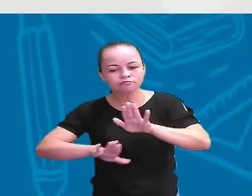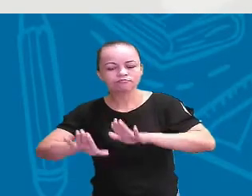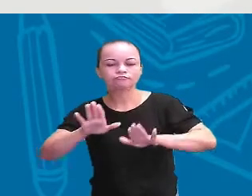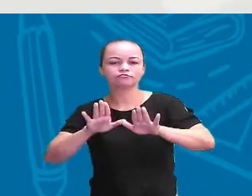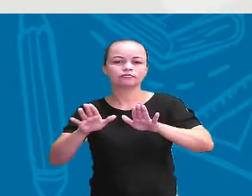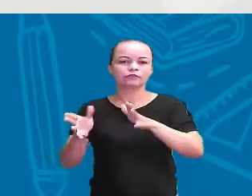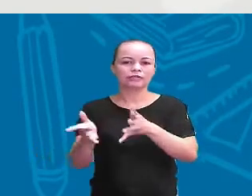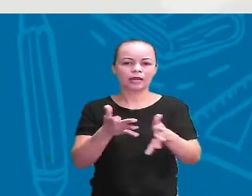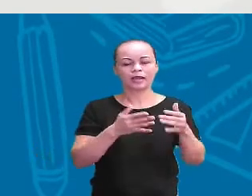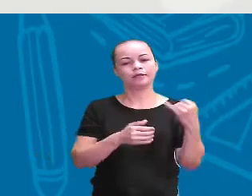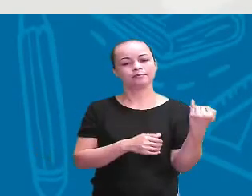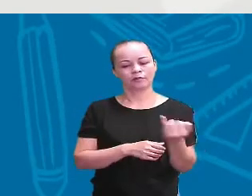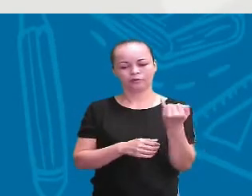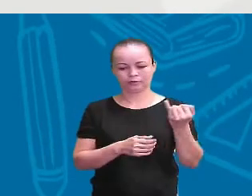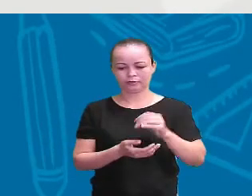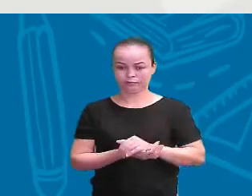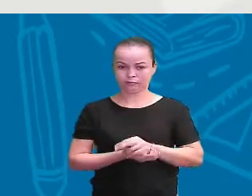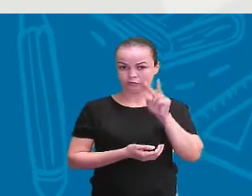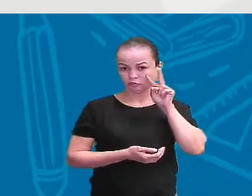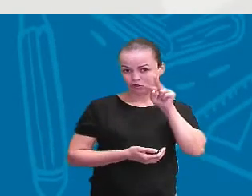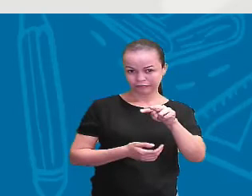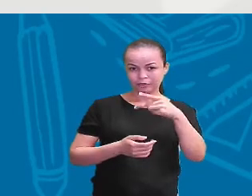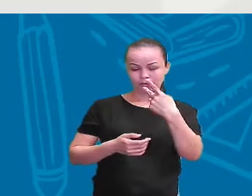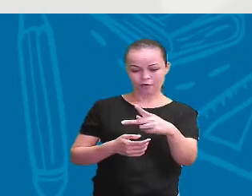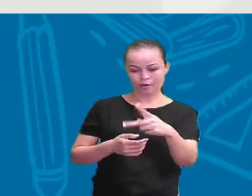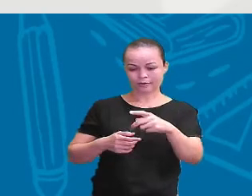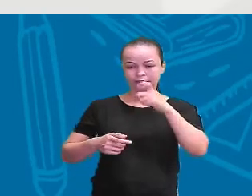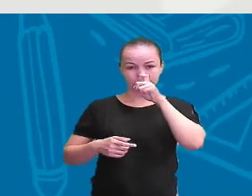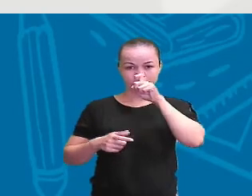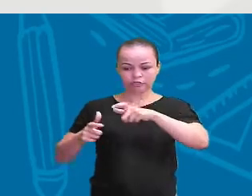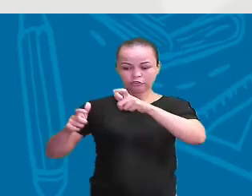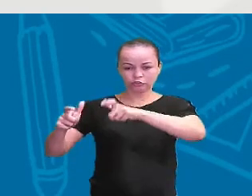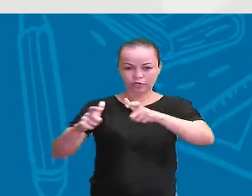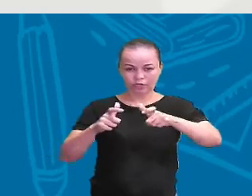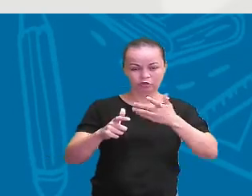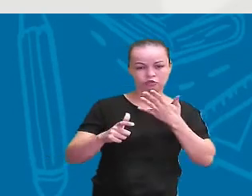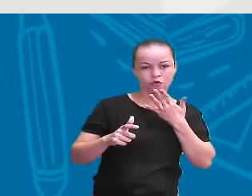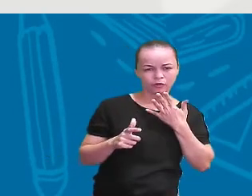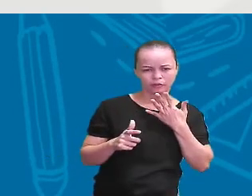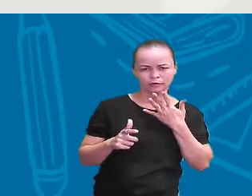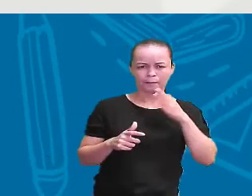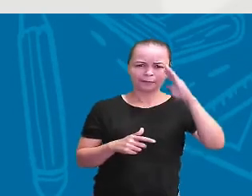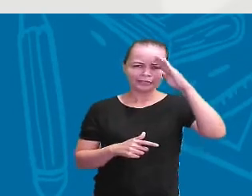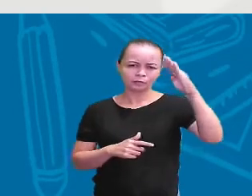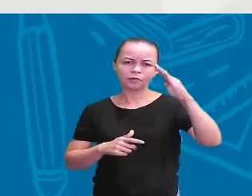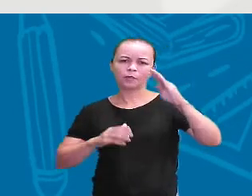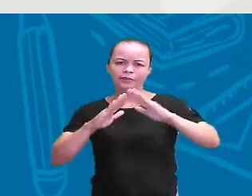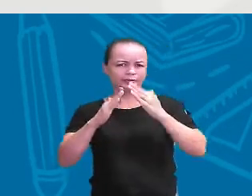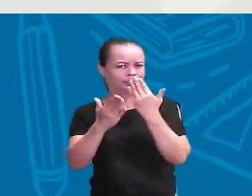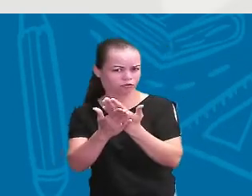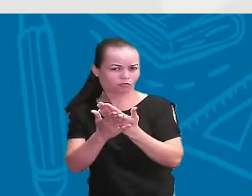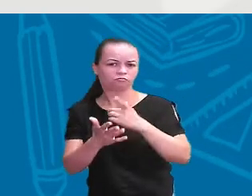importante. Alguém já viu essas lixeiras coloridas por aí pela rua? Principalmente nas escolas. Muitas escolas têm essas